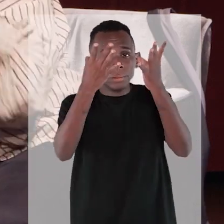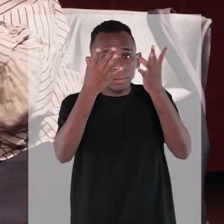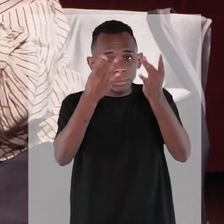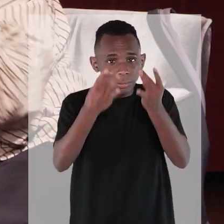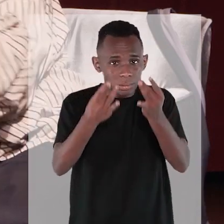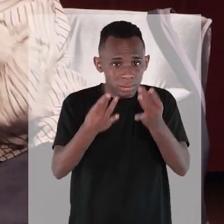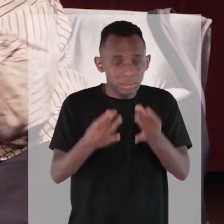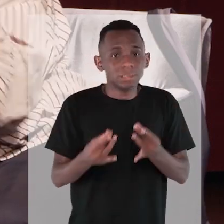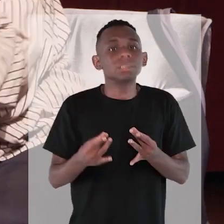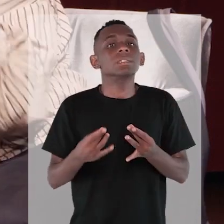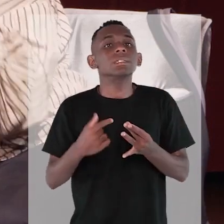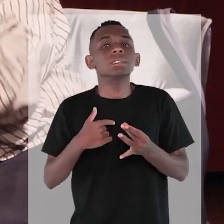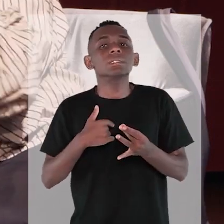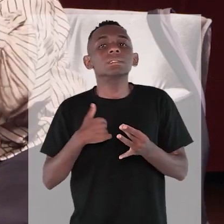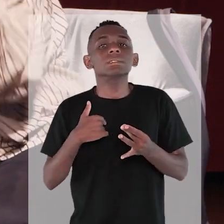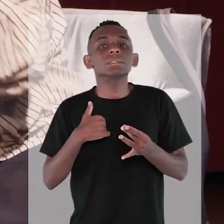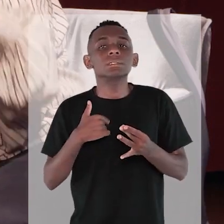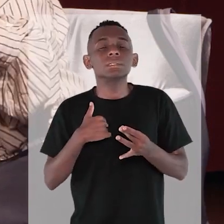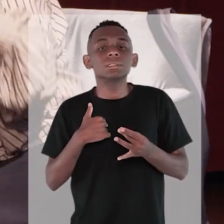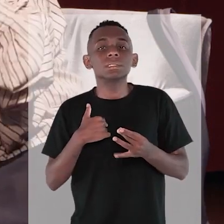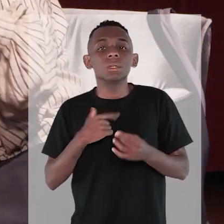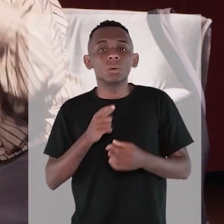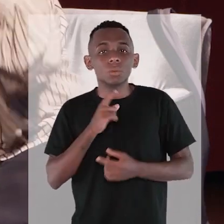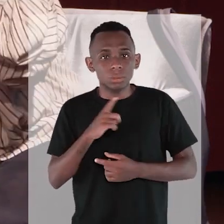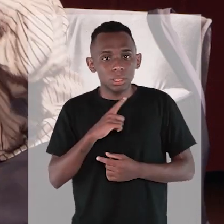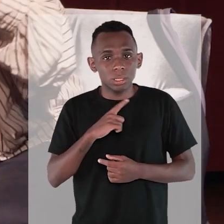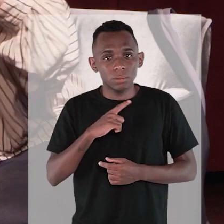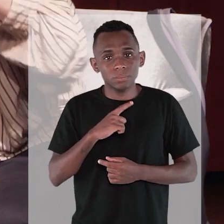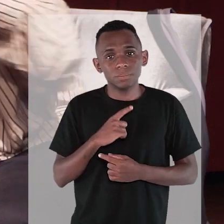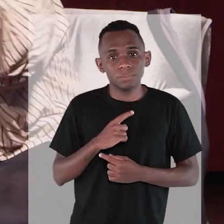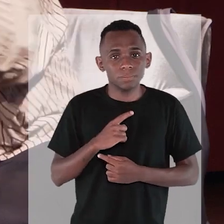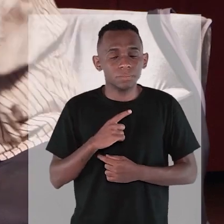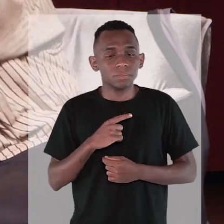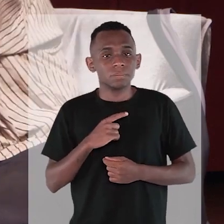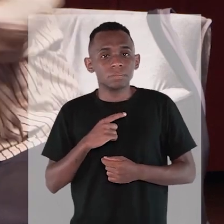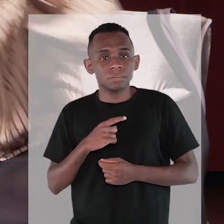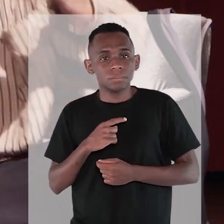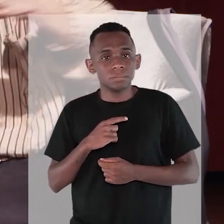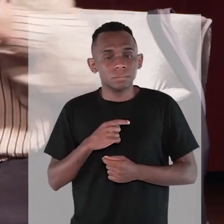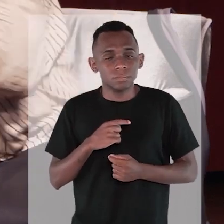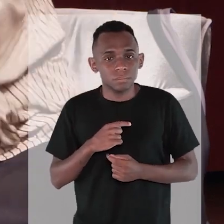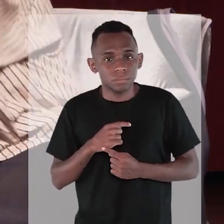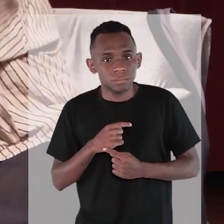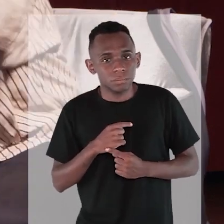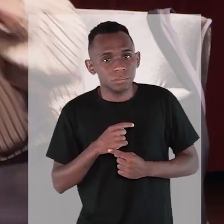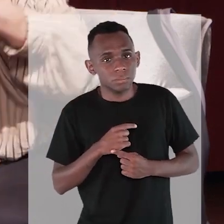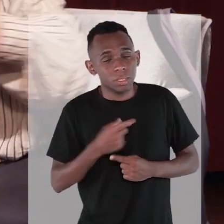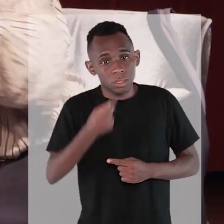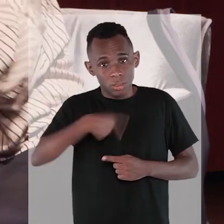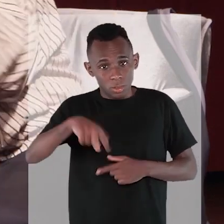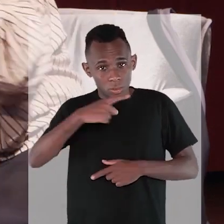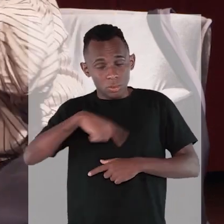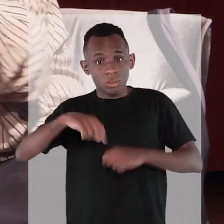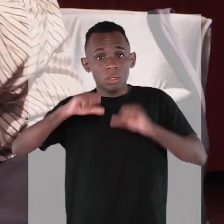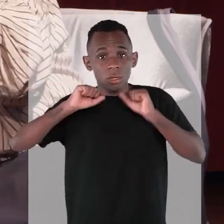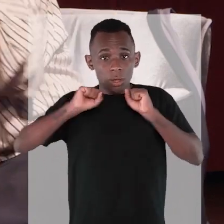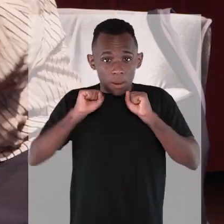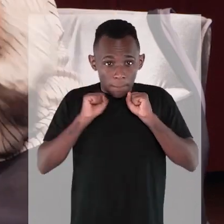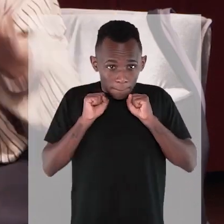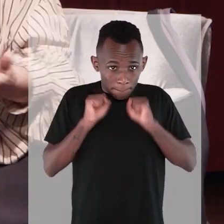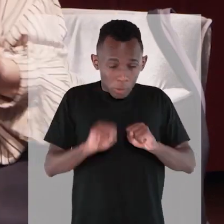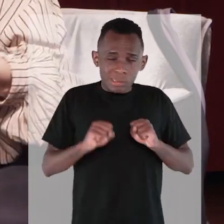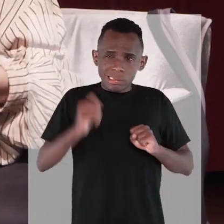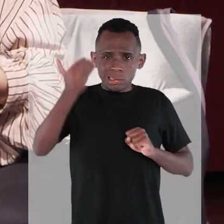eu estou em volta deles é você pensar que, para que nós possamos